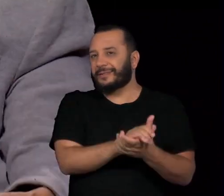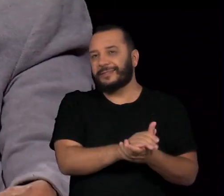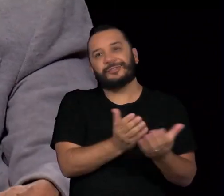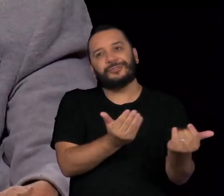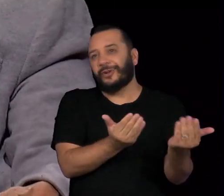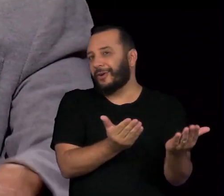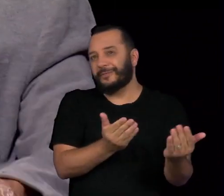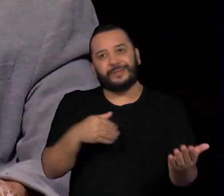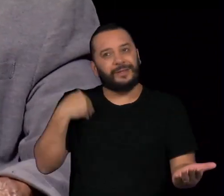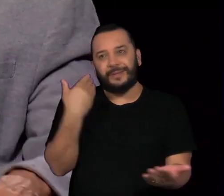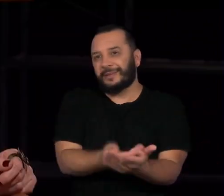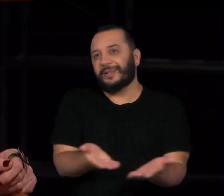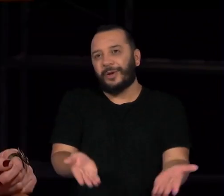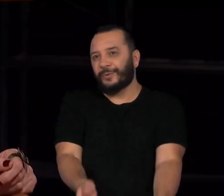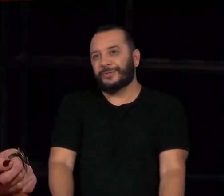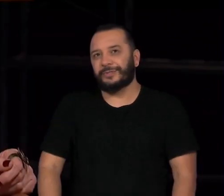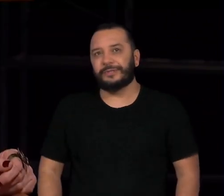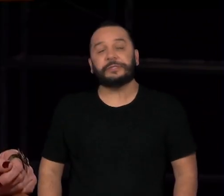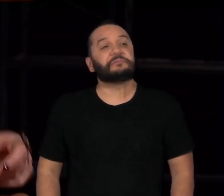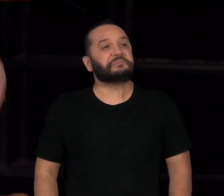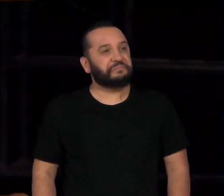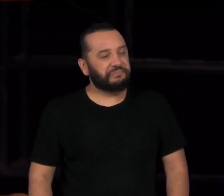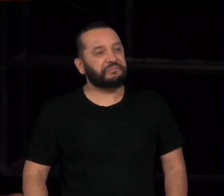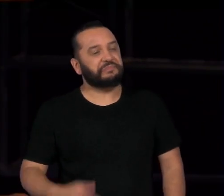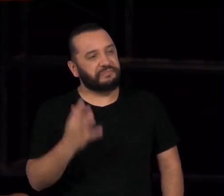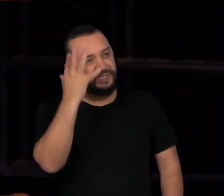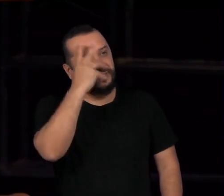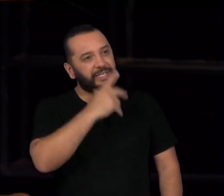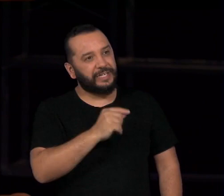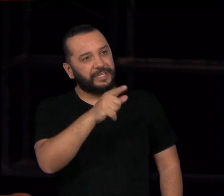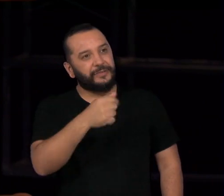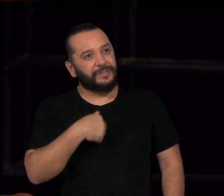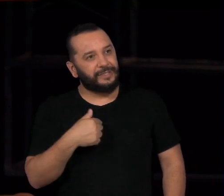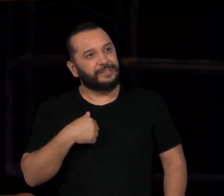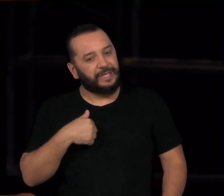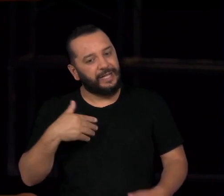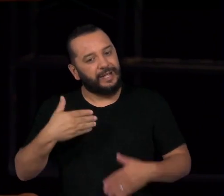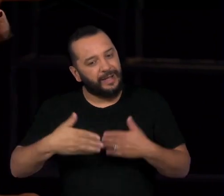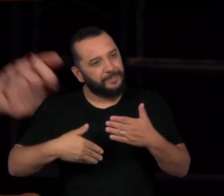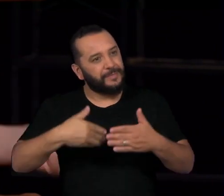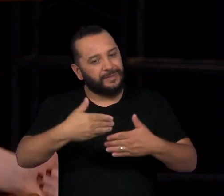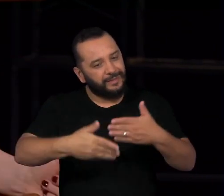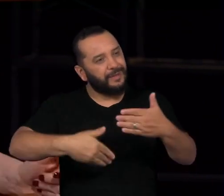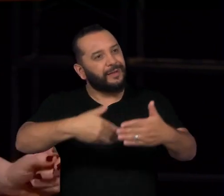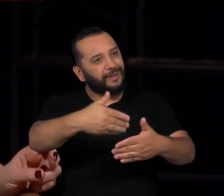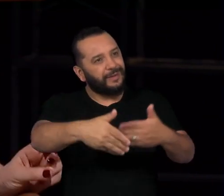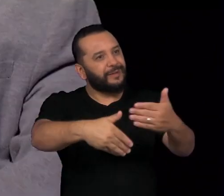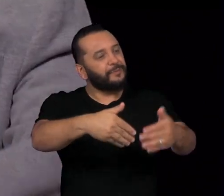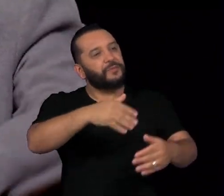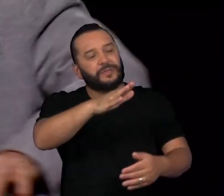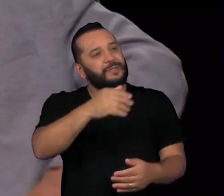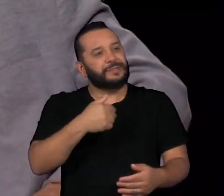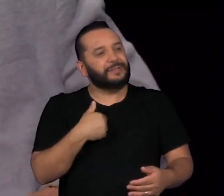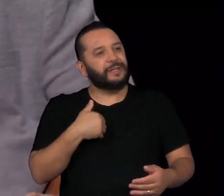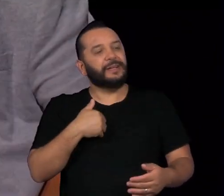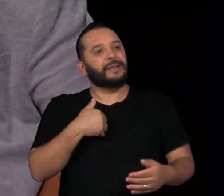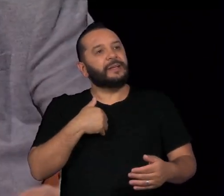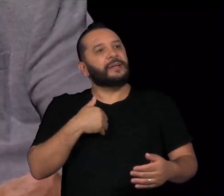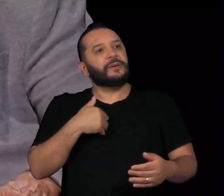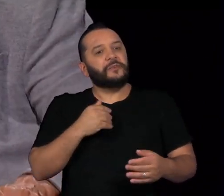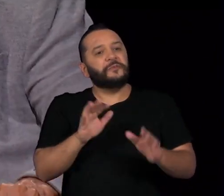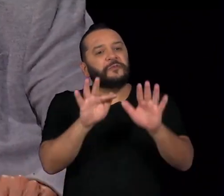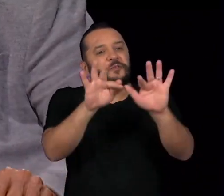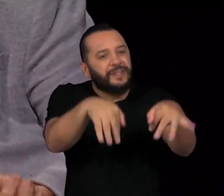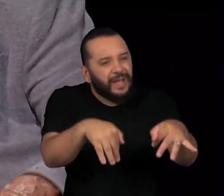B Que lindo isso que ela falou desse caminhar né tua busca é pela caminhada né É E com